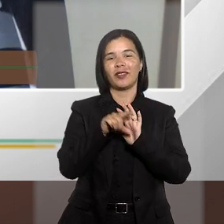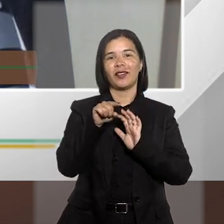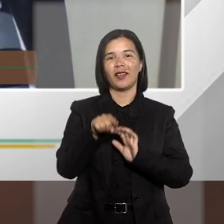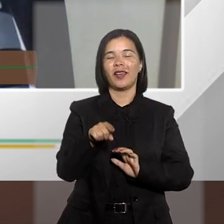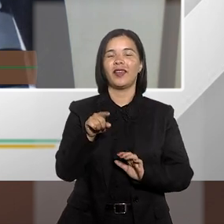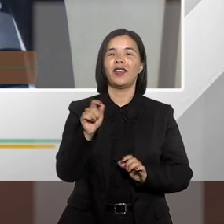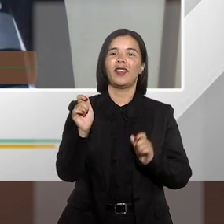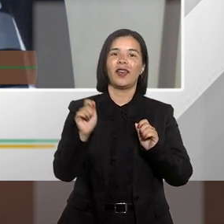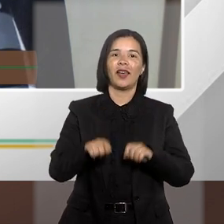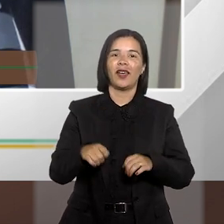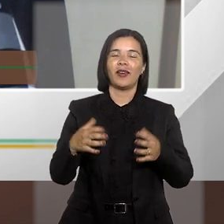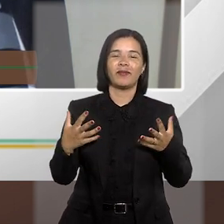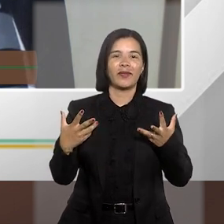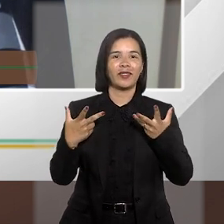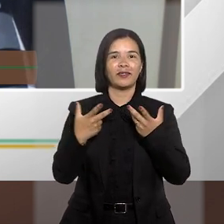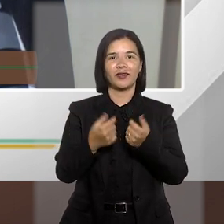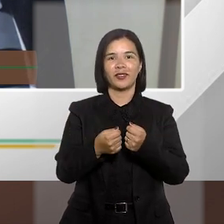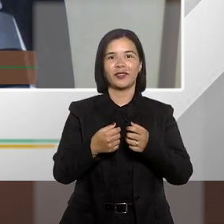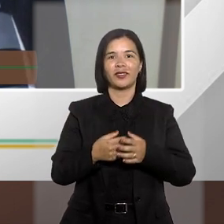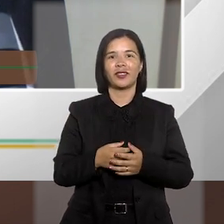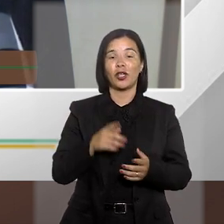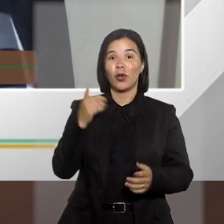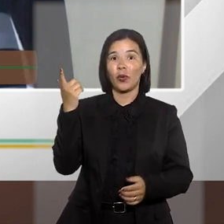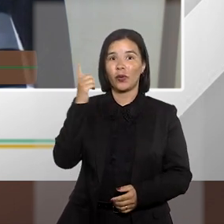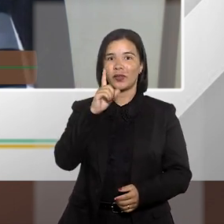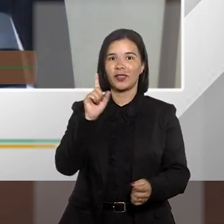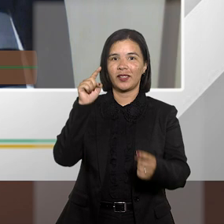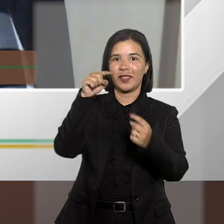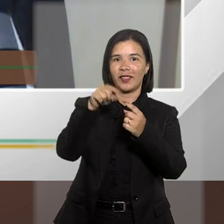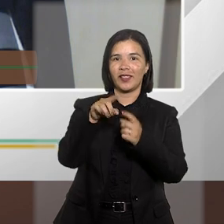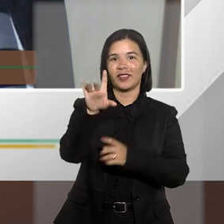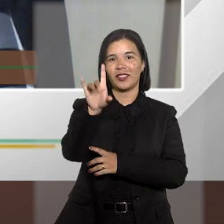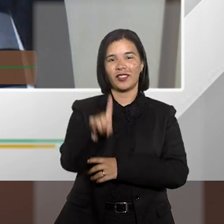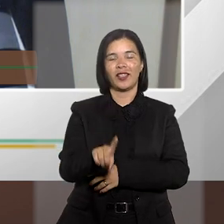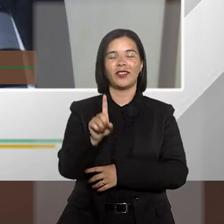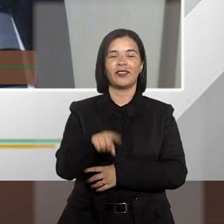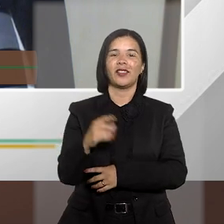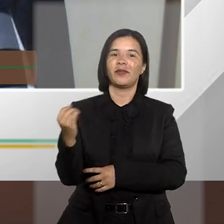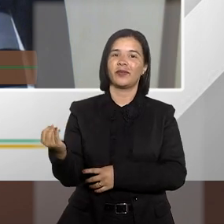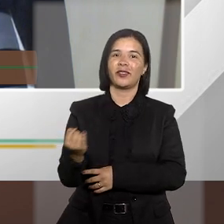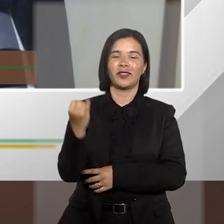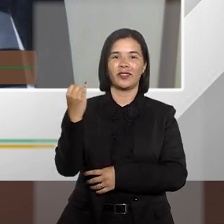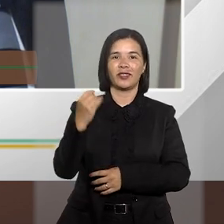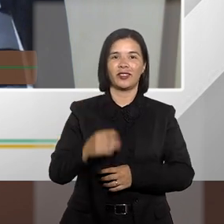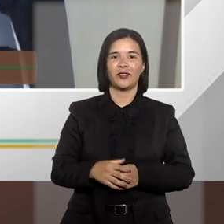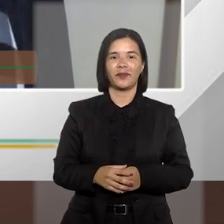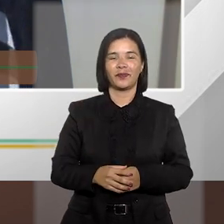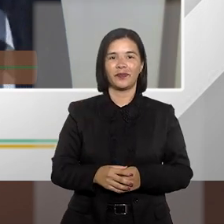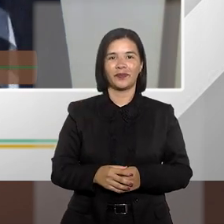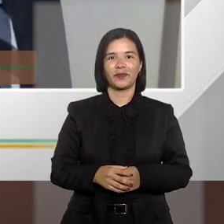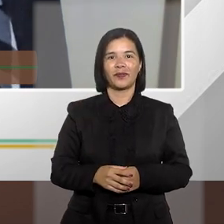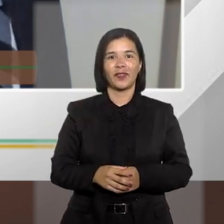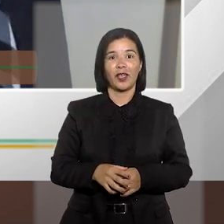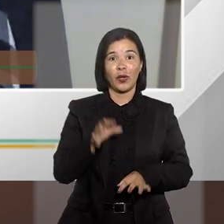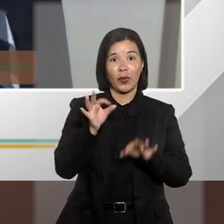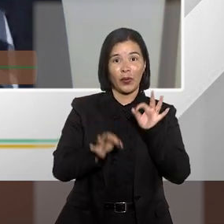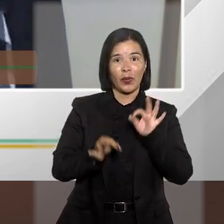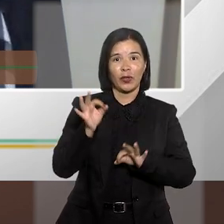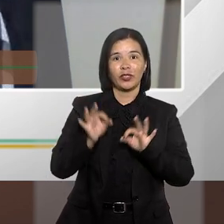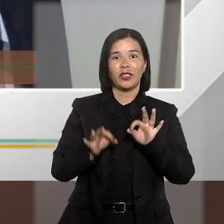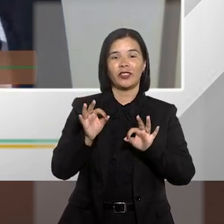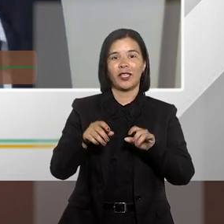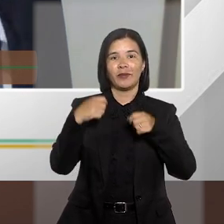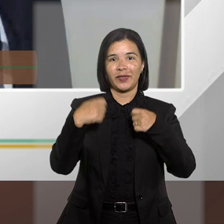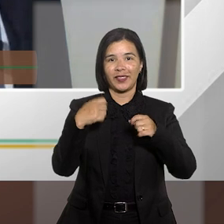ter, né, alcançar esse direito, foi fundamental. Eu acho que o judiciário vai ser